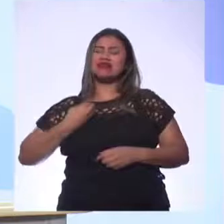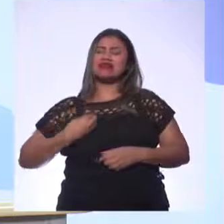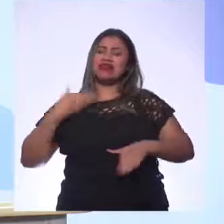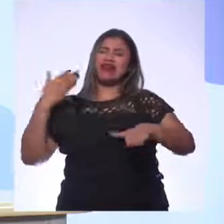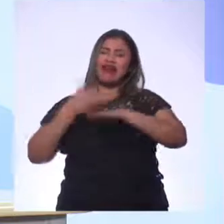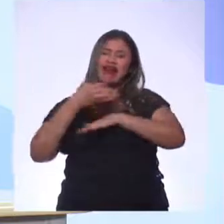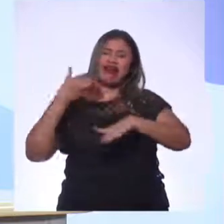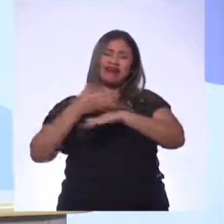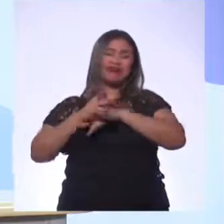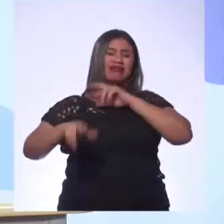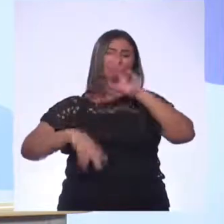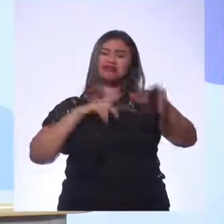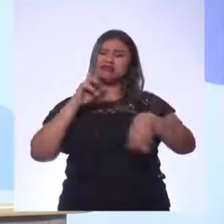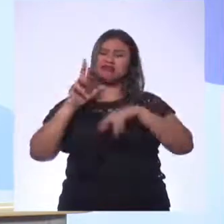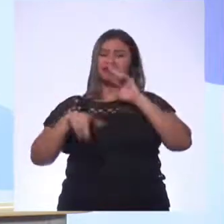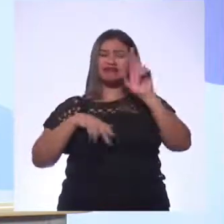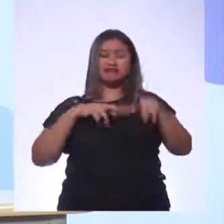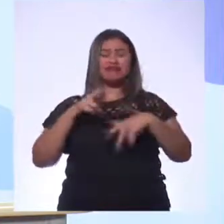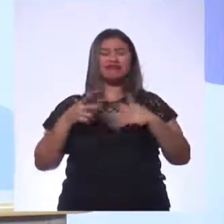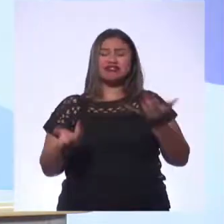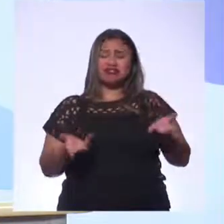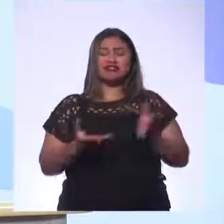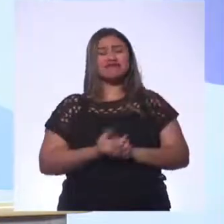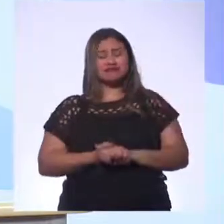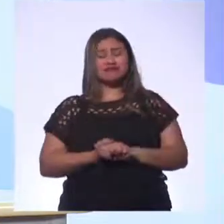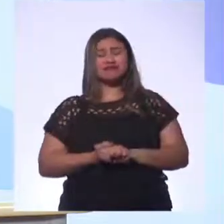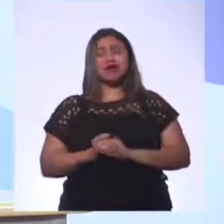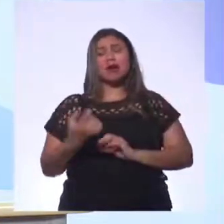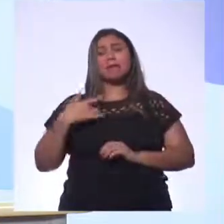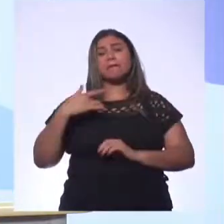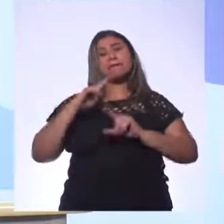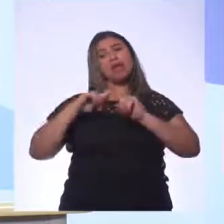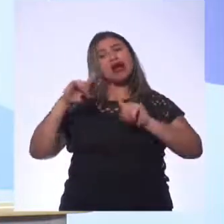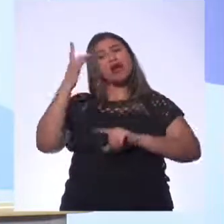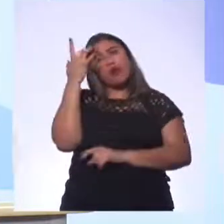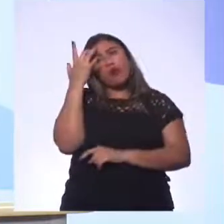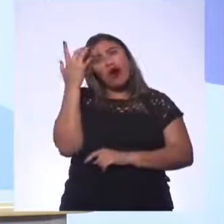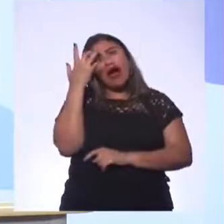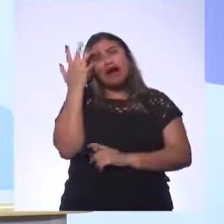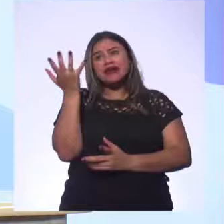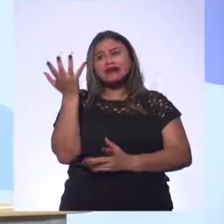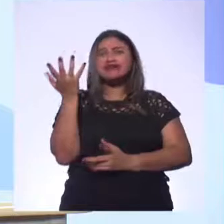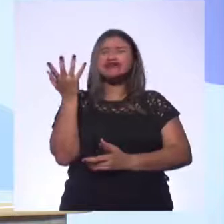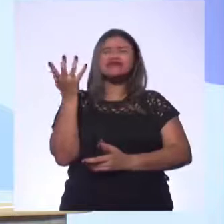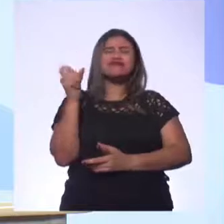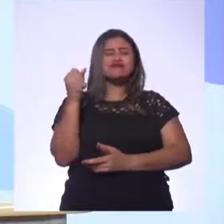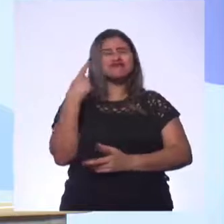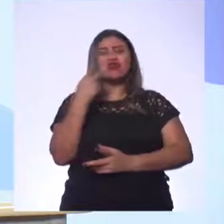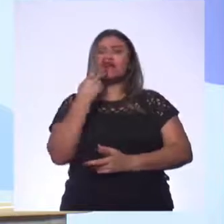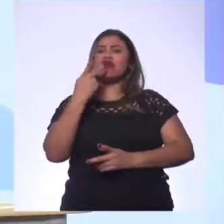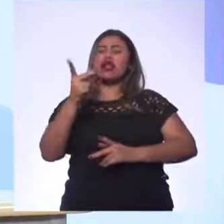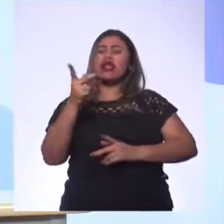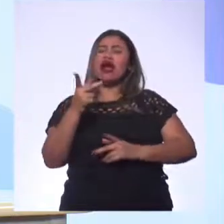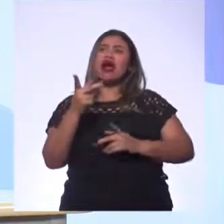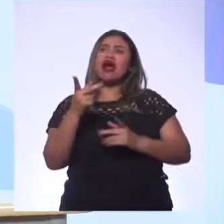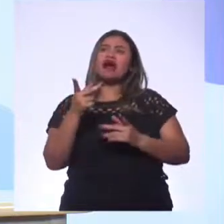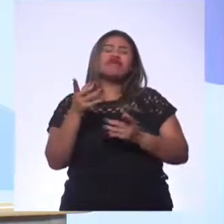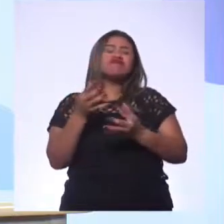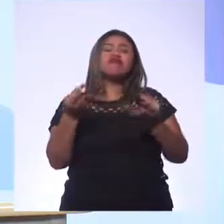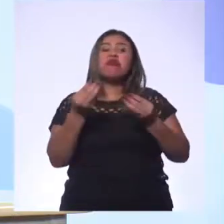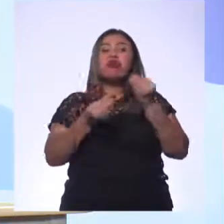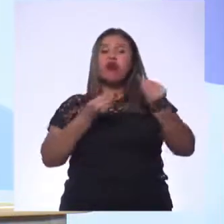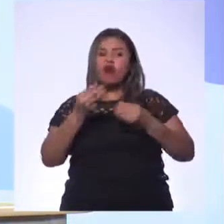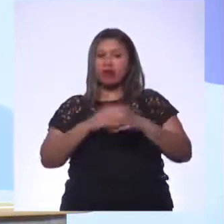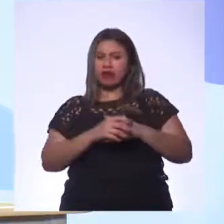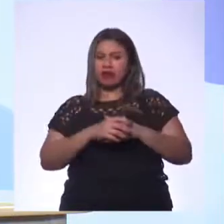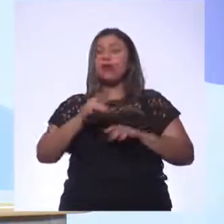possuem oportunidades diferentes em relação a outro grupo. Mas eu acho ainda um pouco abstrato falar nesses termos, né? É mais fácil você dizer assim, você